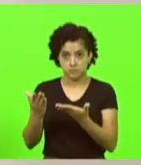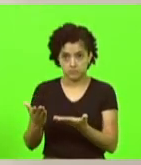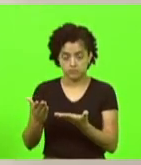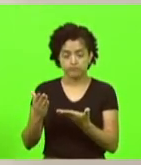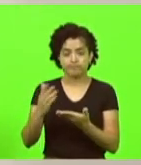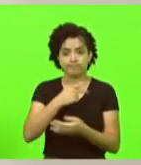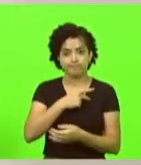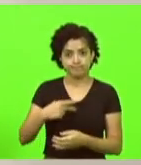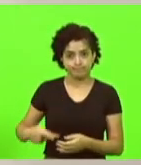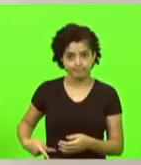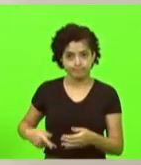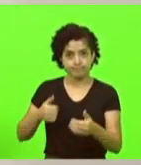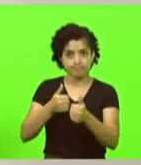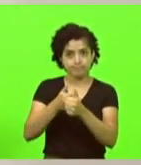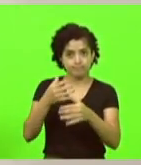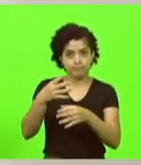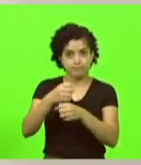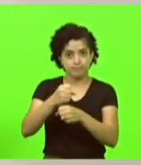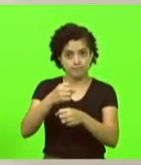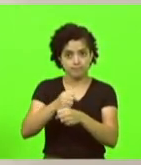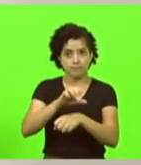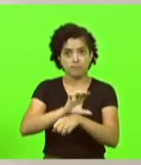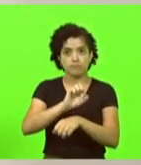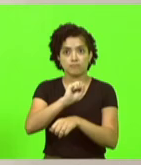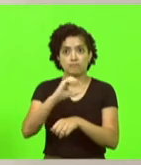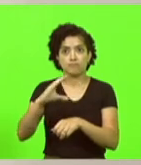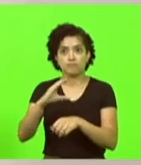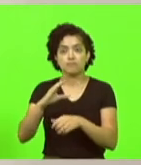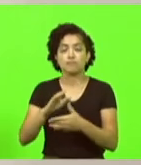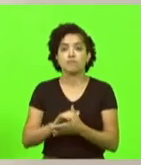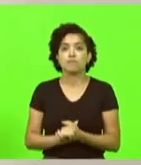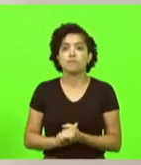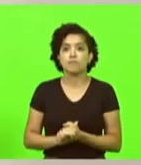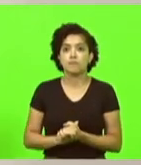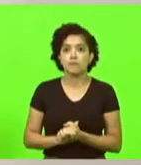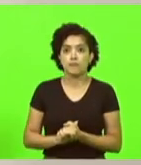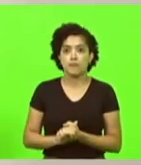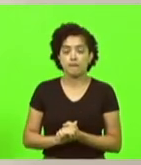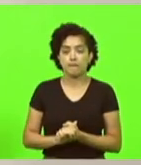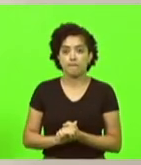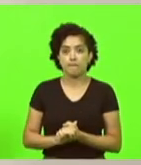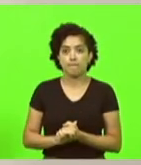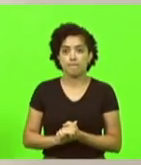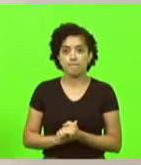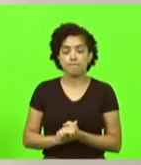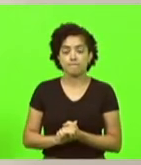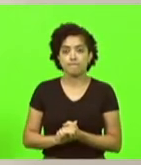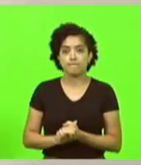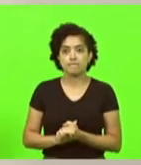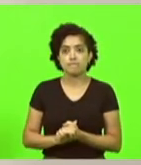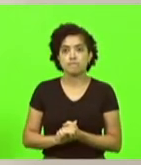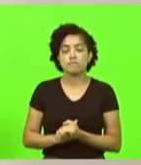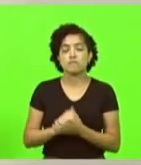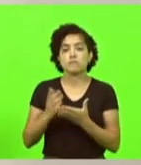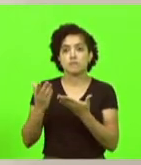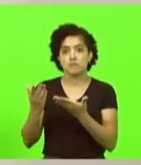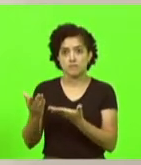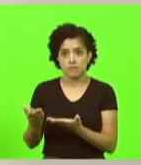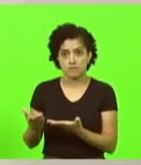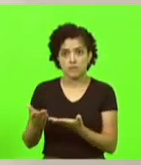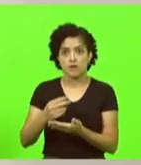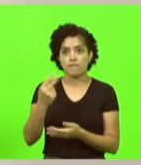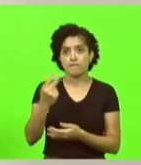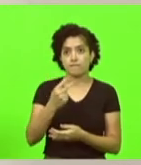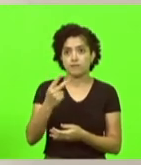presidente do Tribunal de Contas do Estado de Santa Catarina Conselheiro adircélio de Moraes Ferreira Junior excelentíssimo senhor'